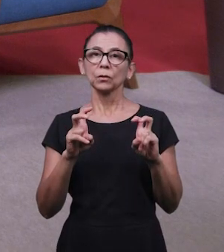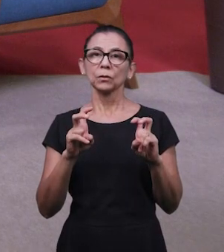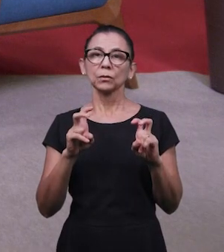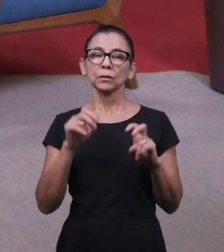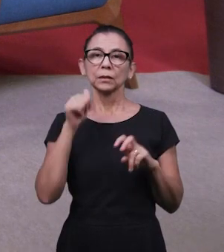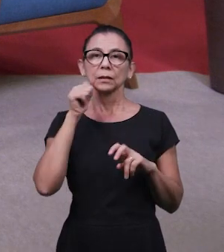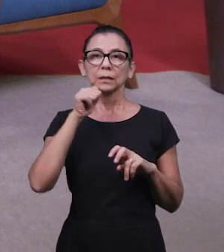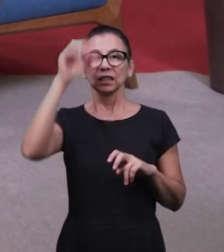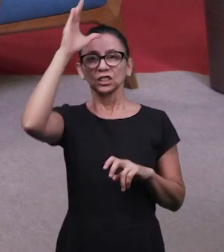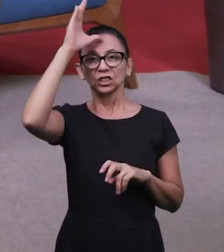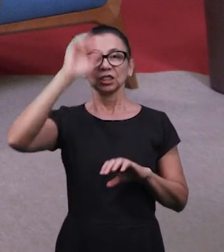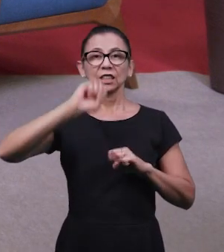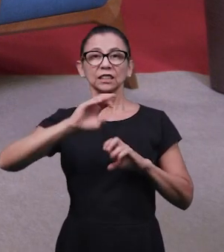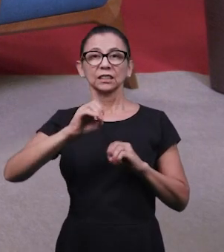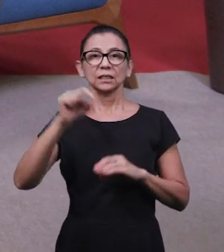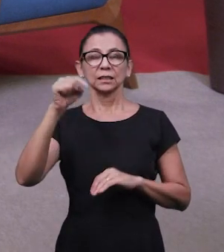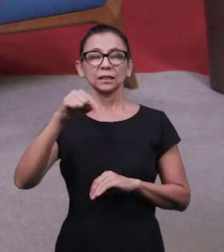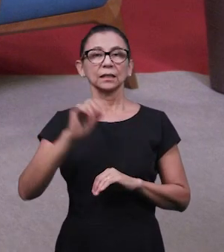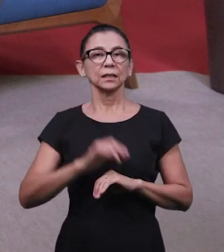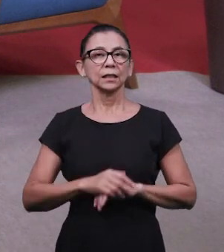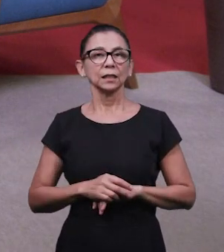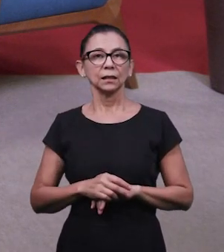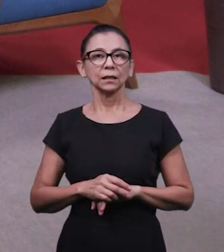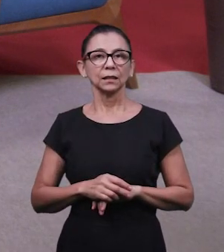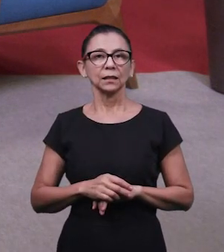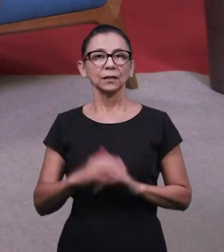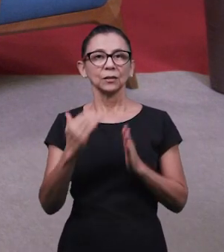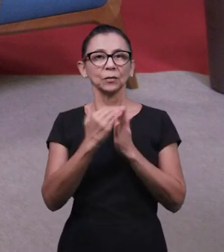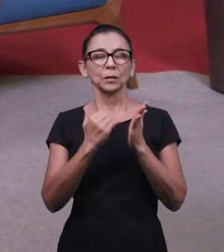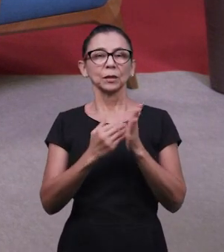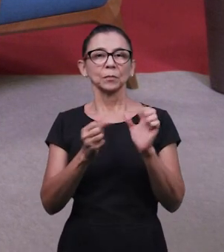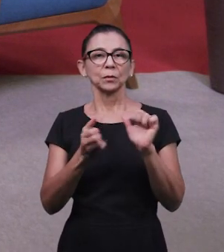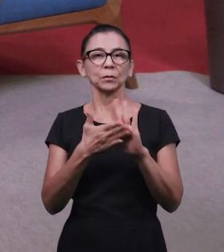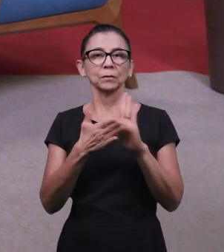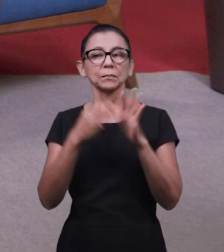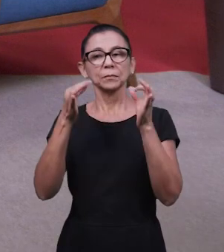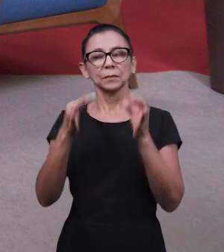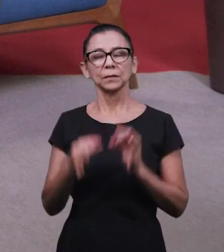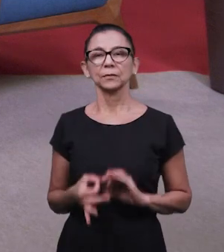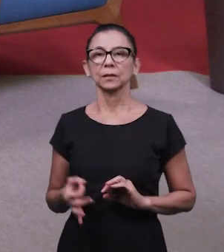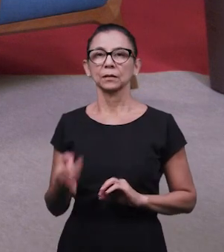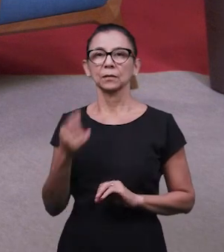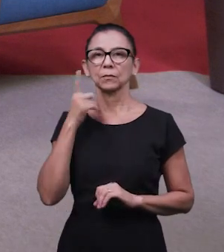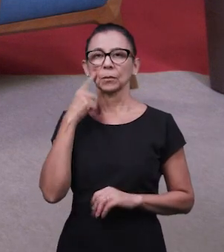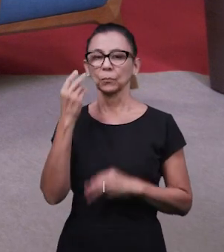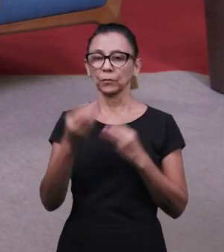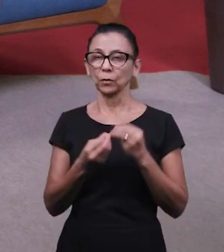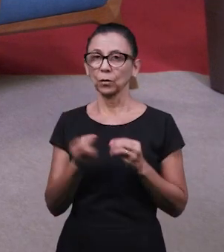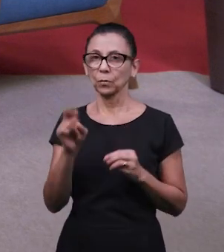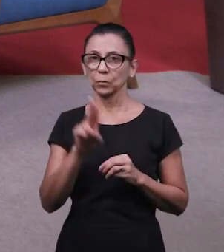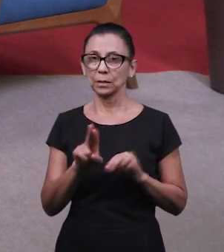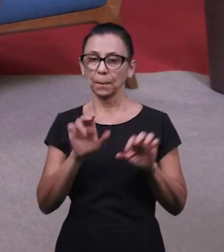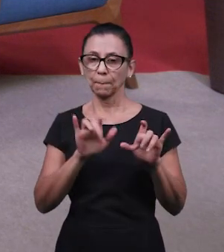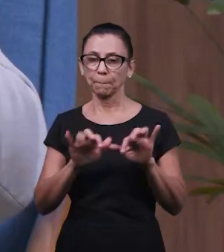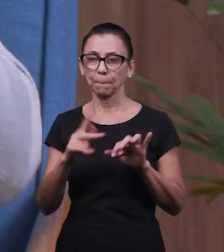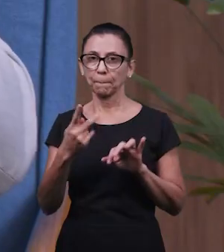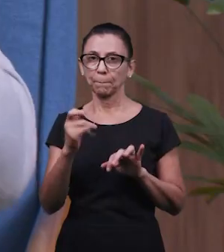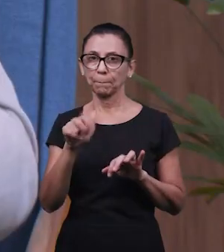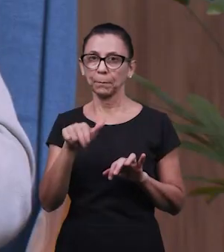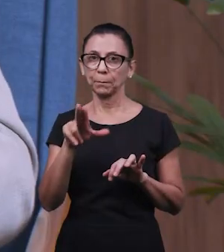que estamos à disposição dos irmãos. A todos, a paz do Senhor. Muito em breve o Rei